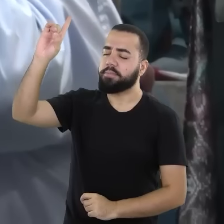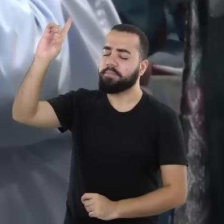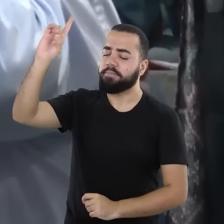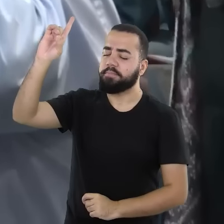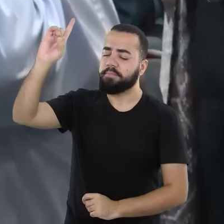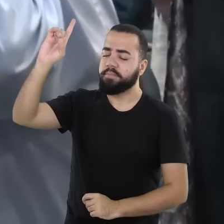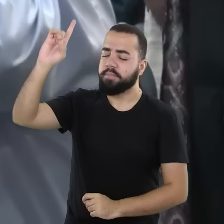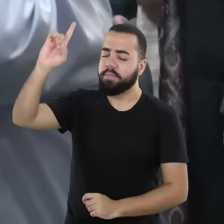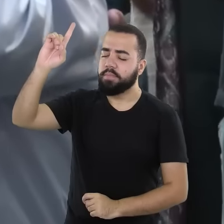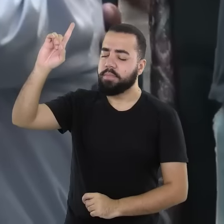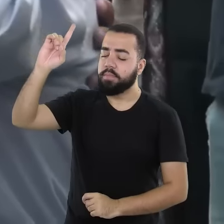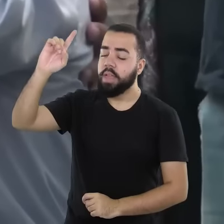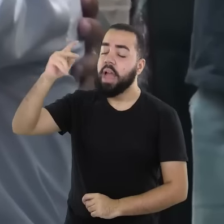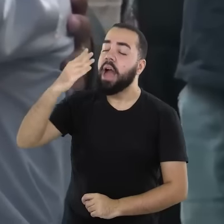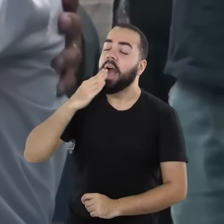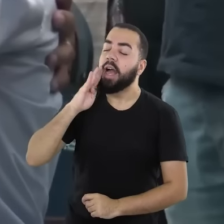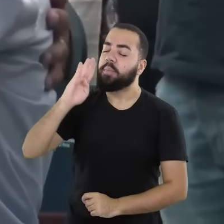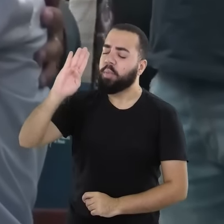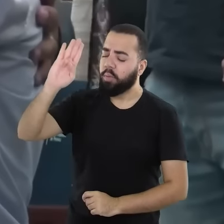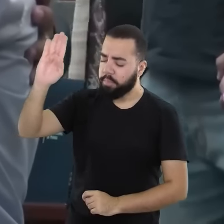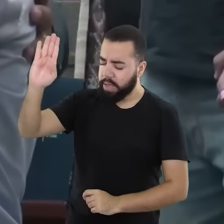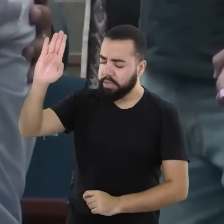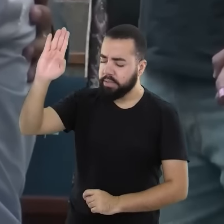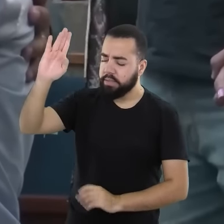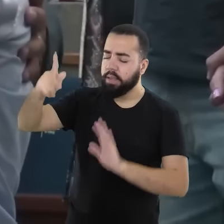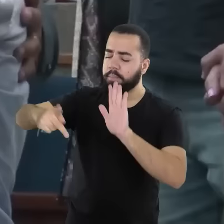nos apropriar dessa promessa que o Senhor